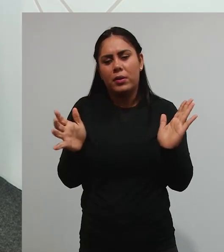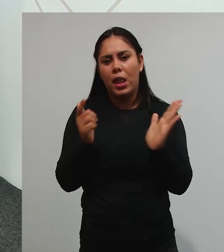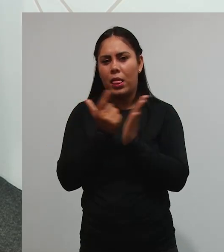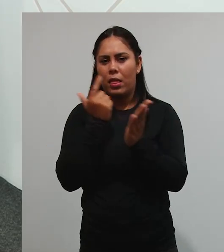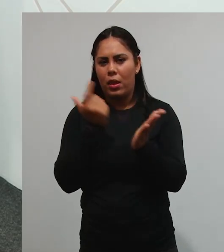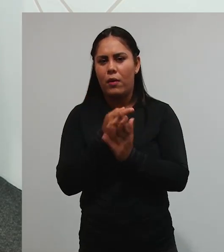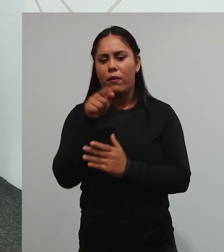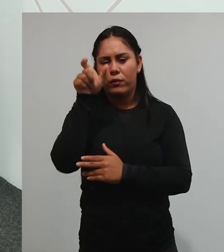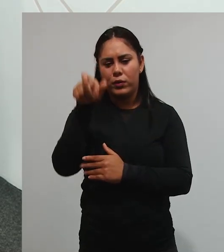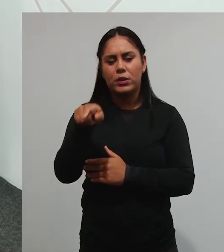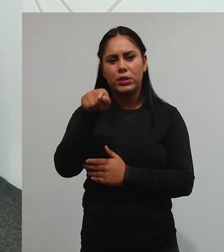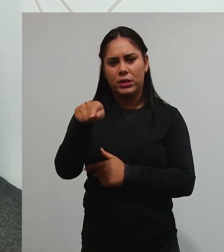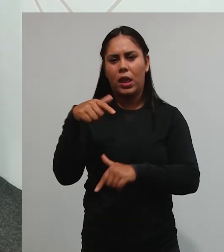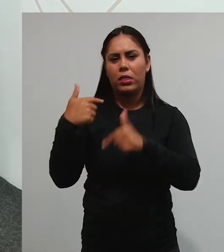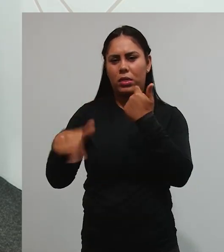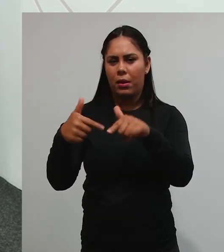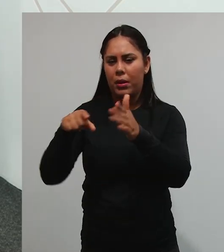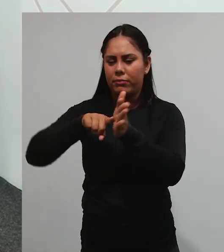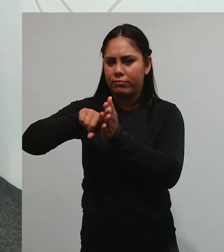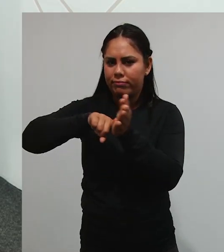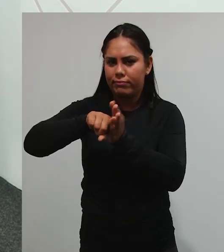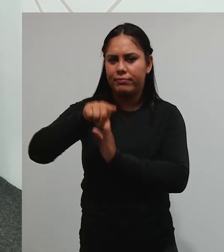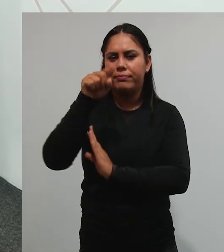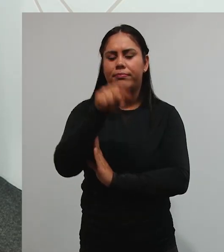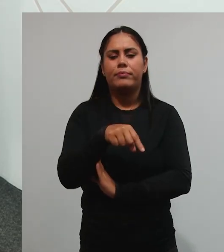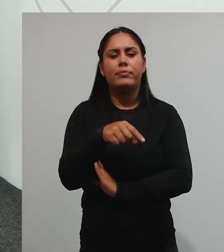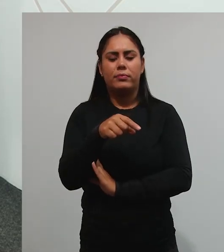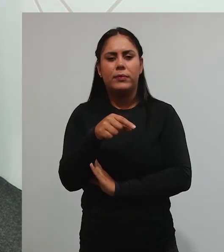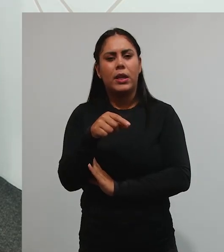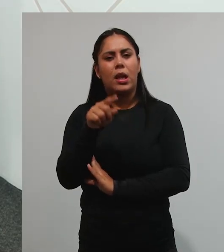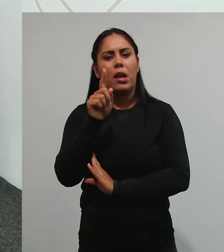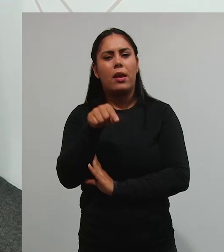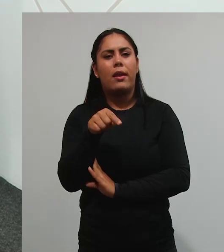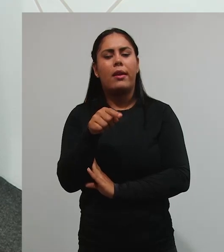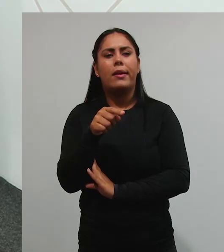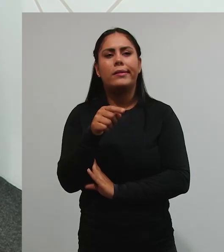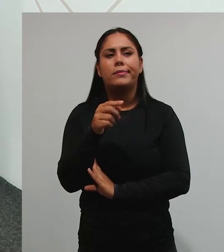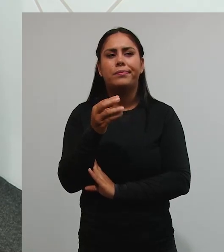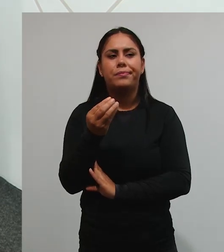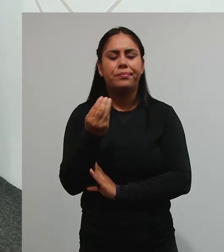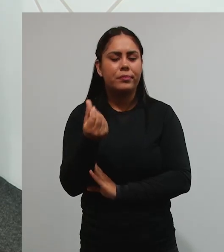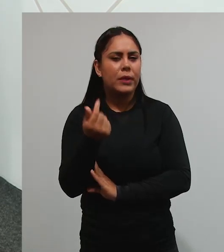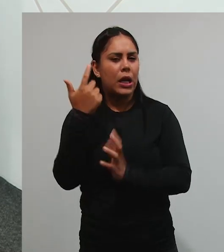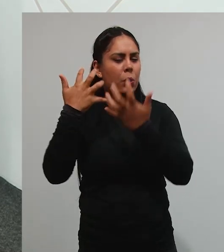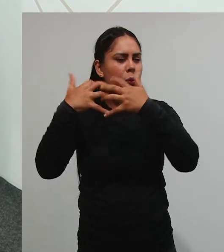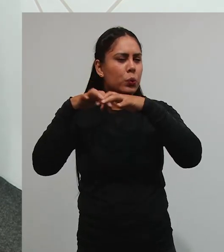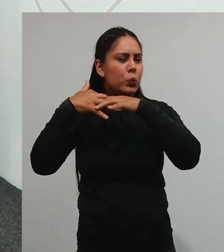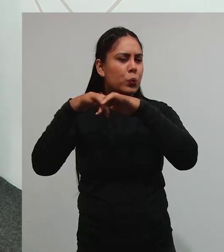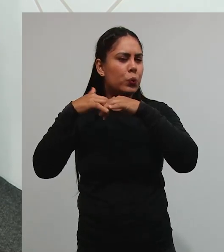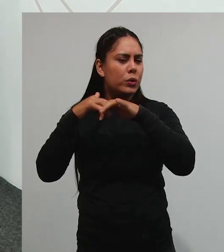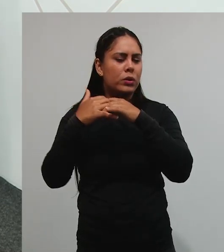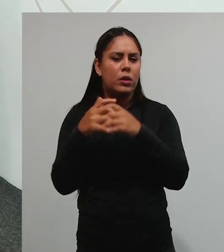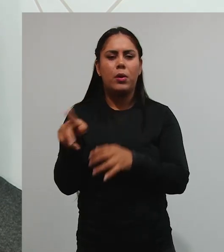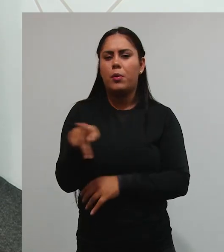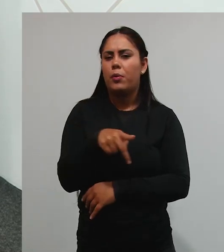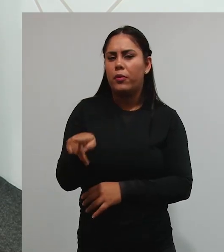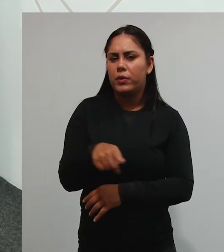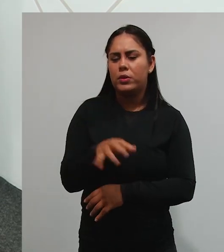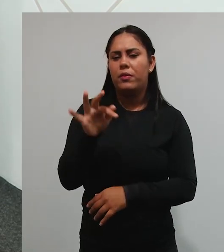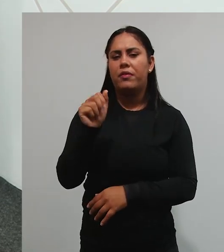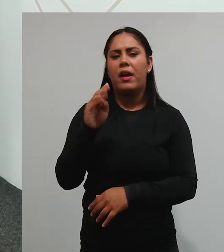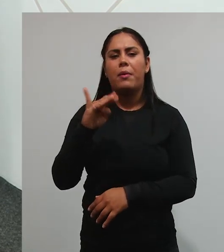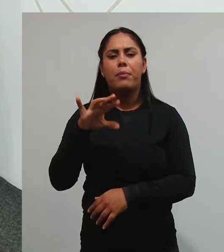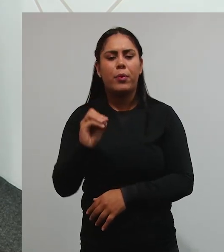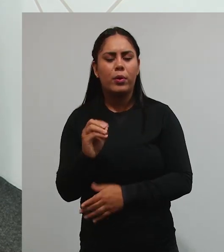que você trabalha, que me fez assim refletir bastante. O professor Fábio escreve: